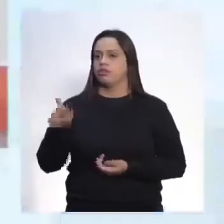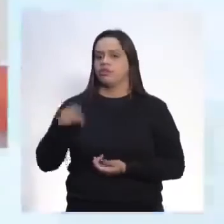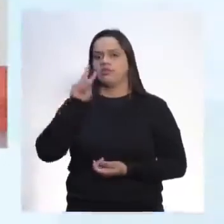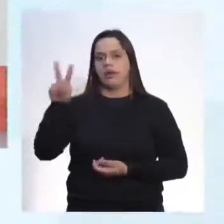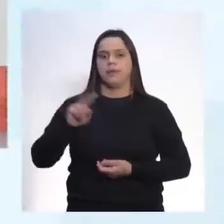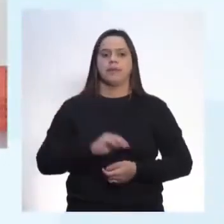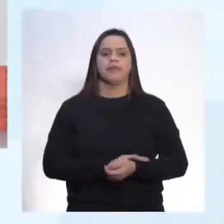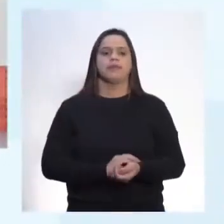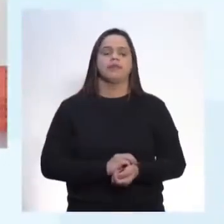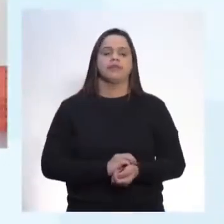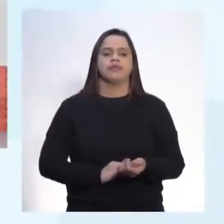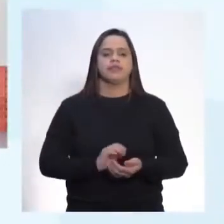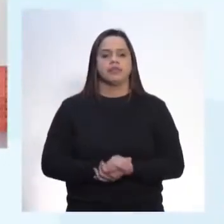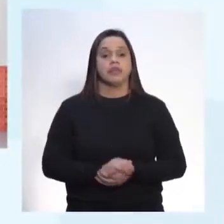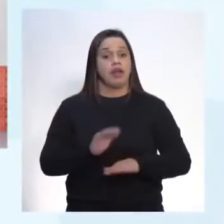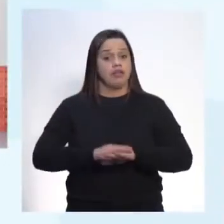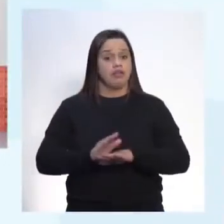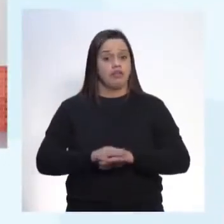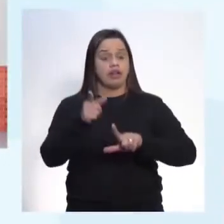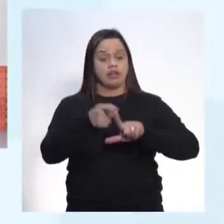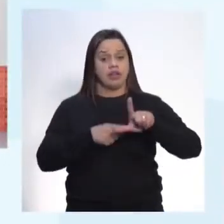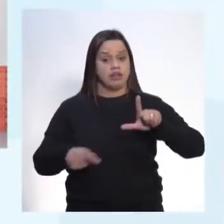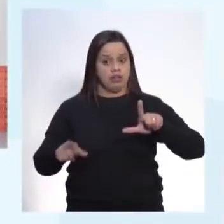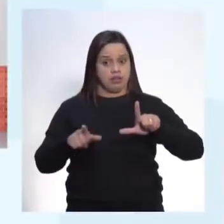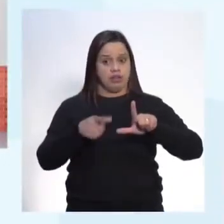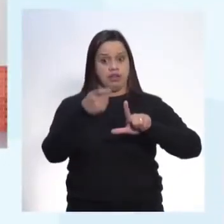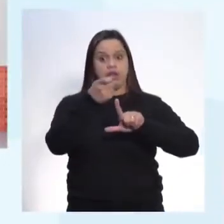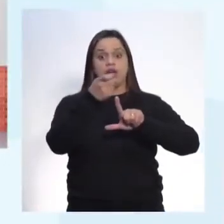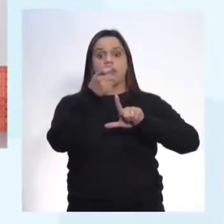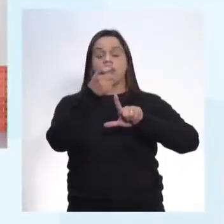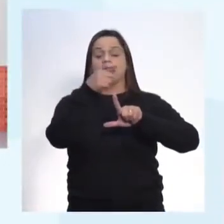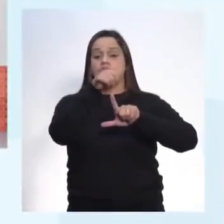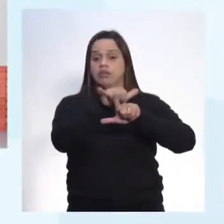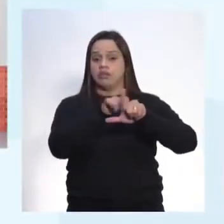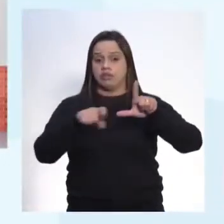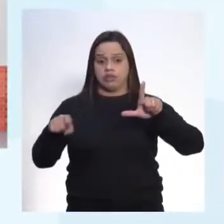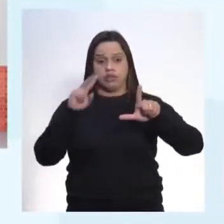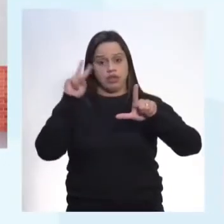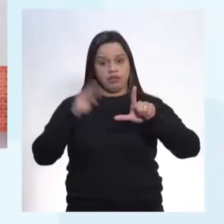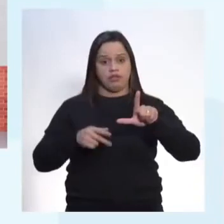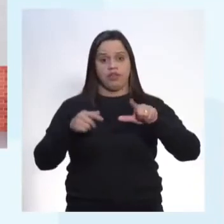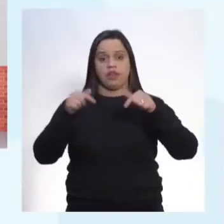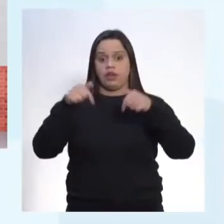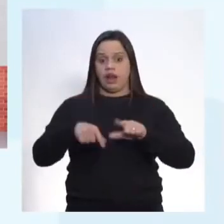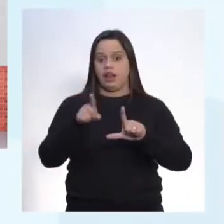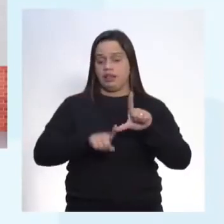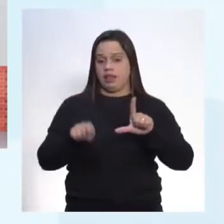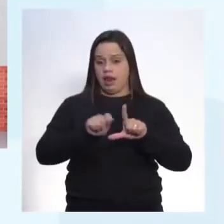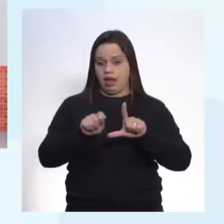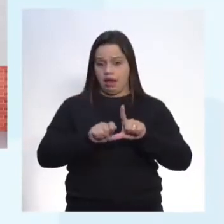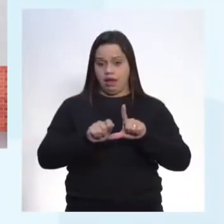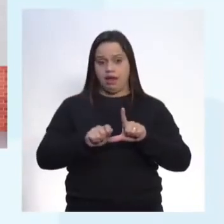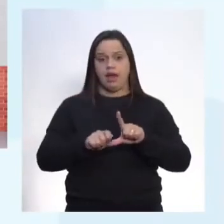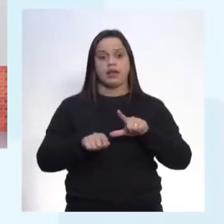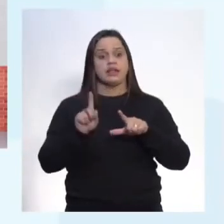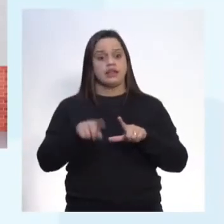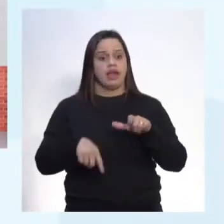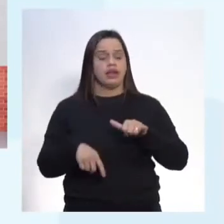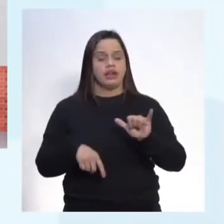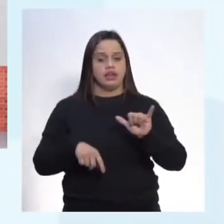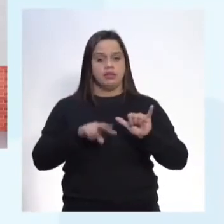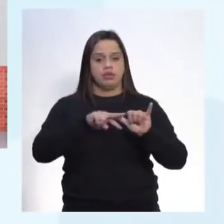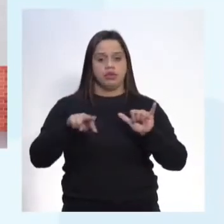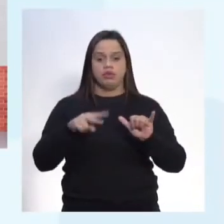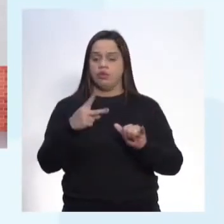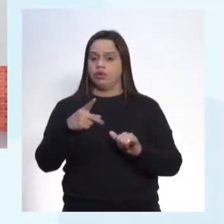aparece, tá? Construa o gráfico da expressão algébrica. Que expressão algébrica? Essa que está aqui, gente, ó. Y